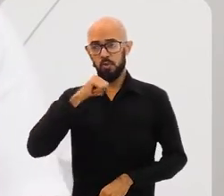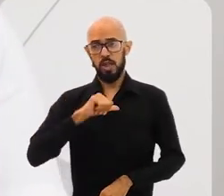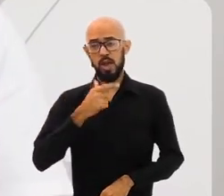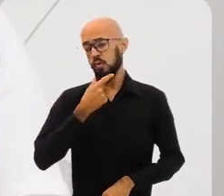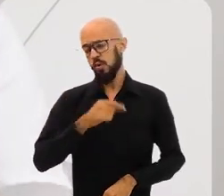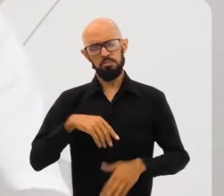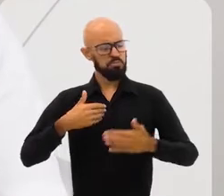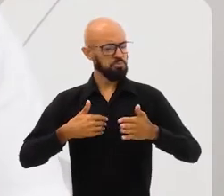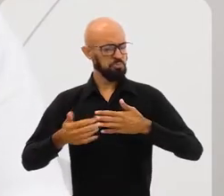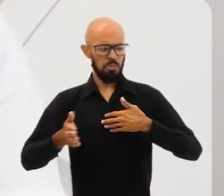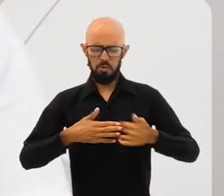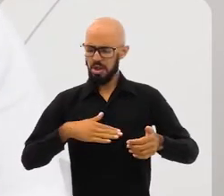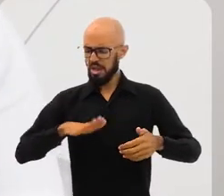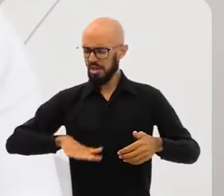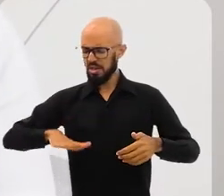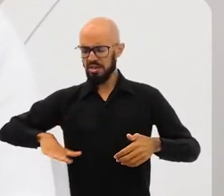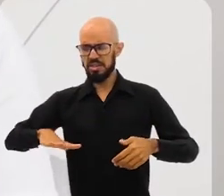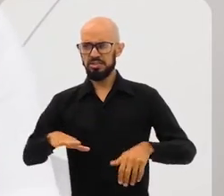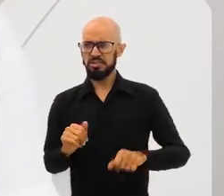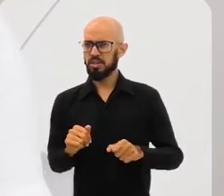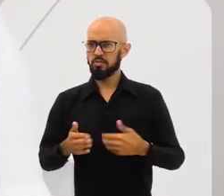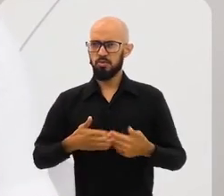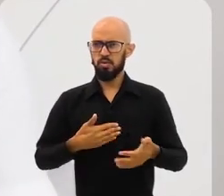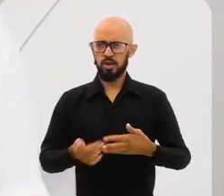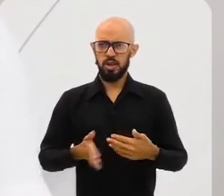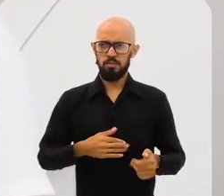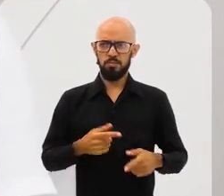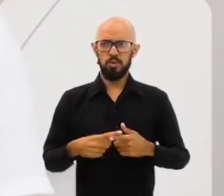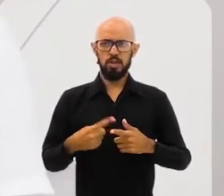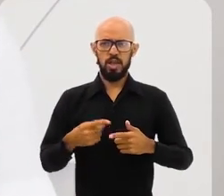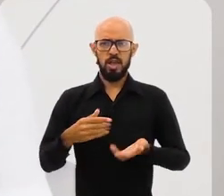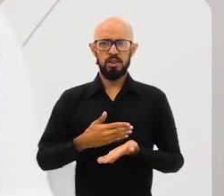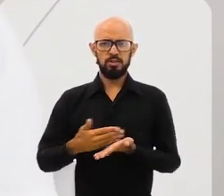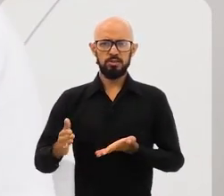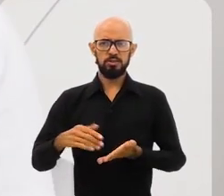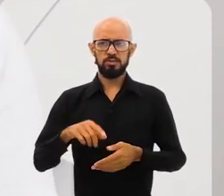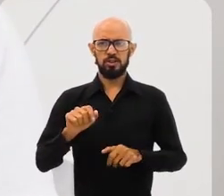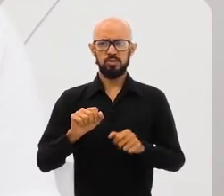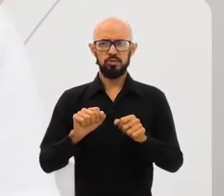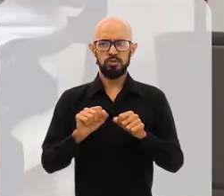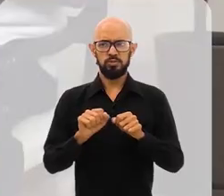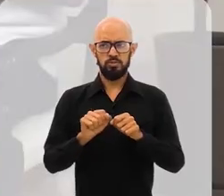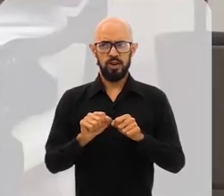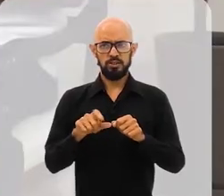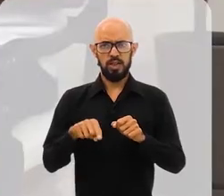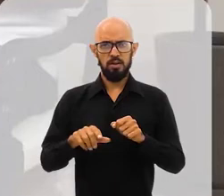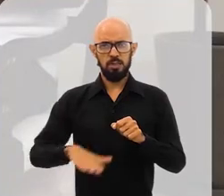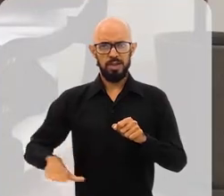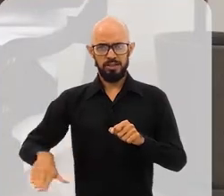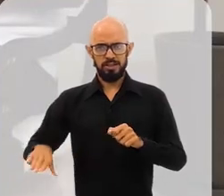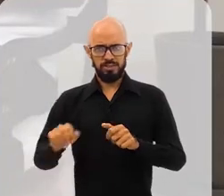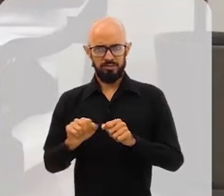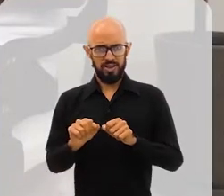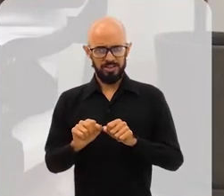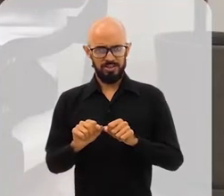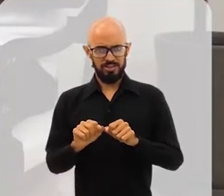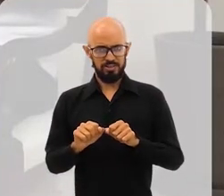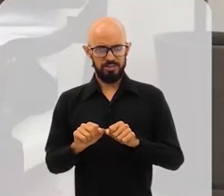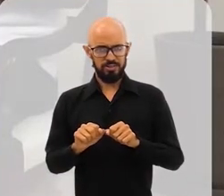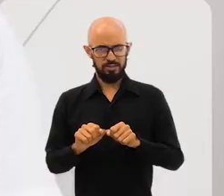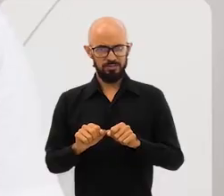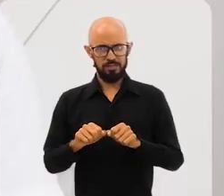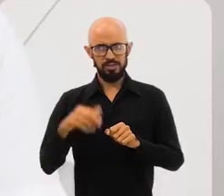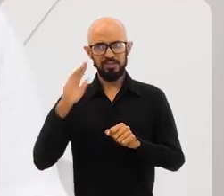mulher o homem o que seja a criança até porque iniciação de ifá é feito por uma criança para gente compreender o destino de um